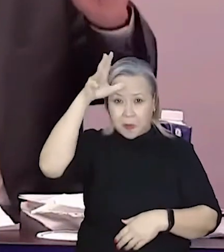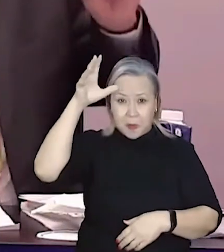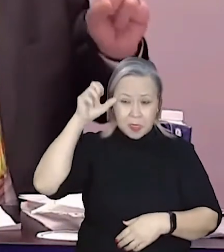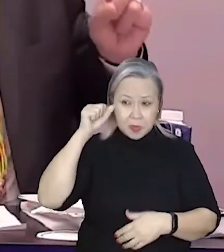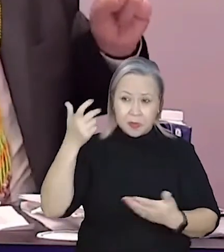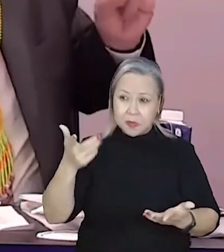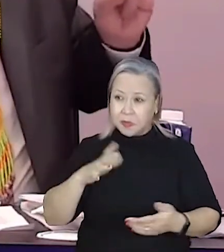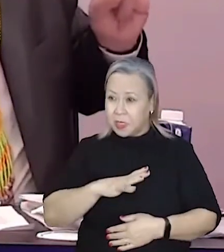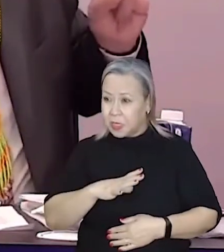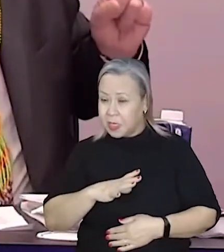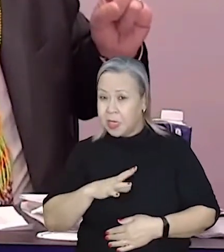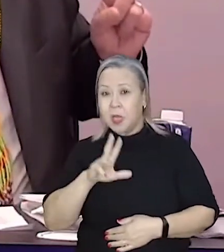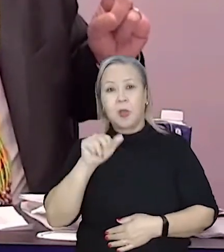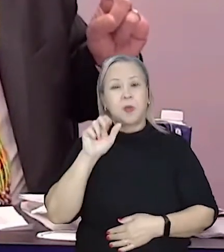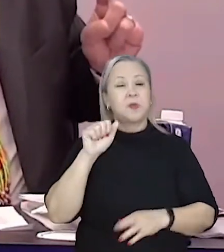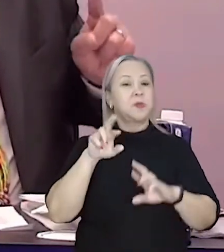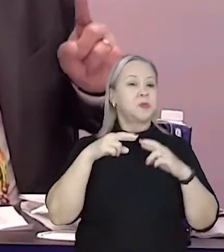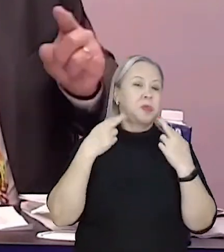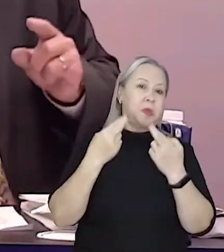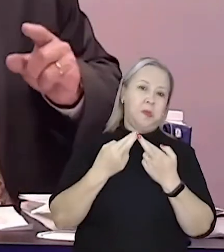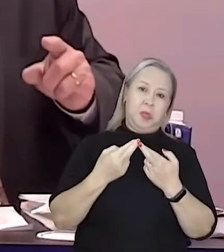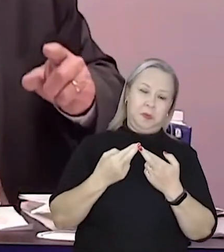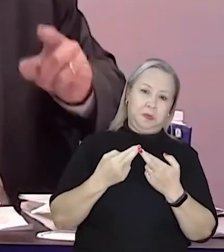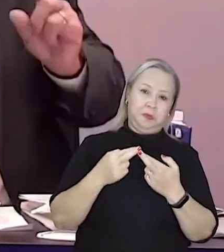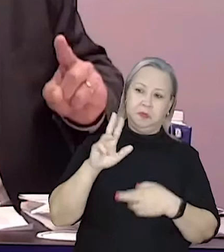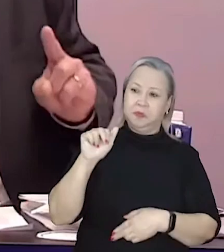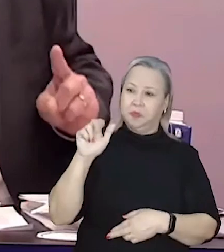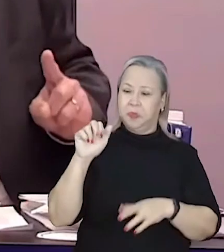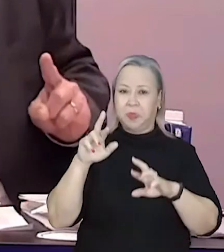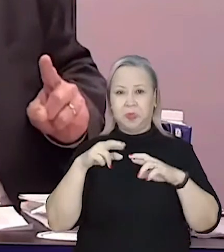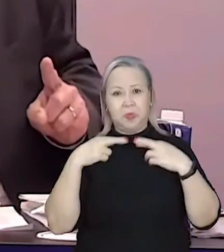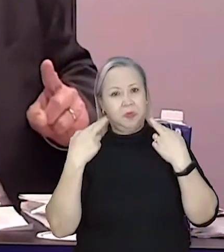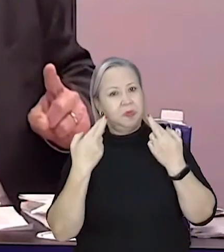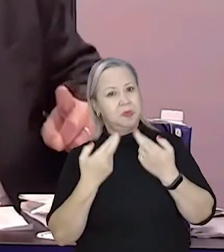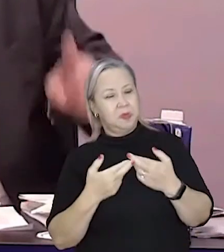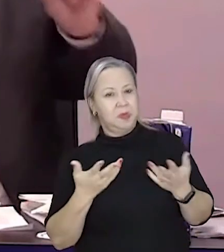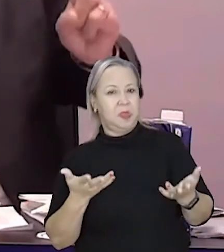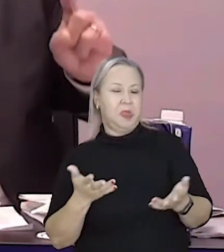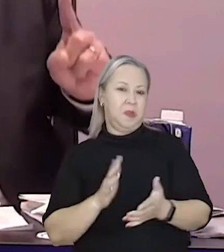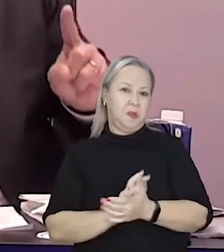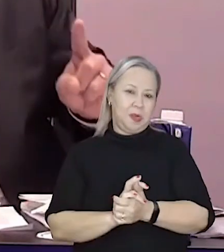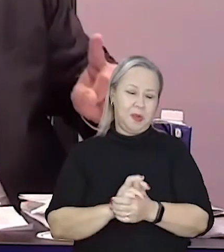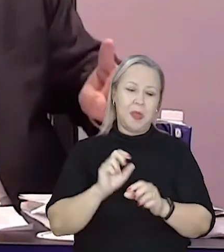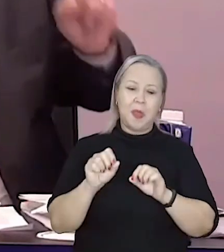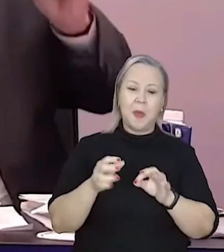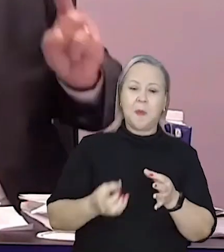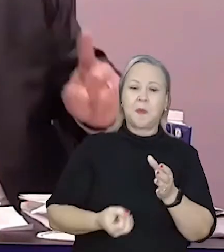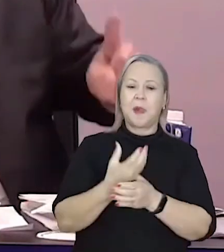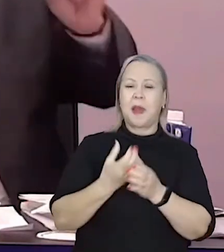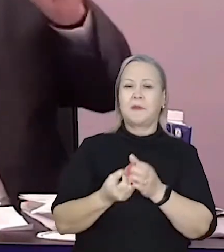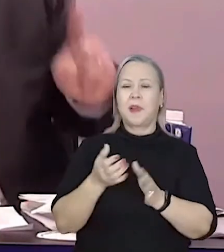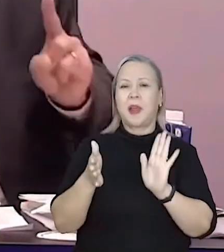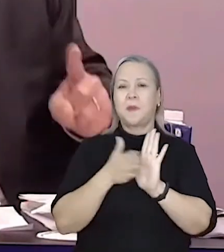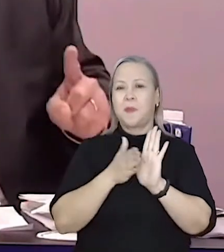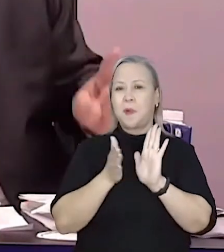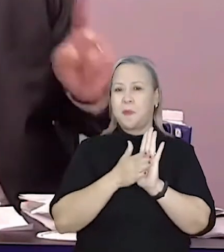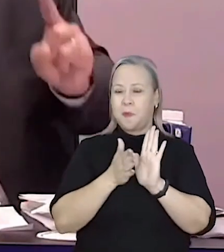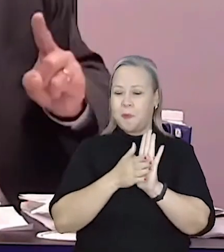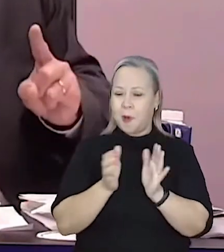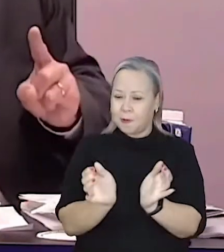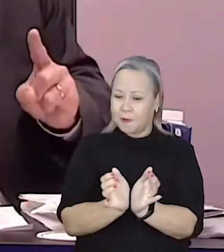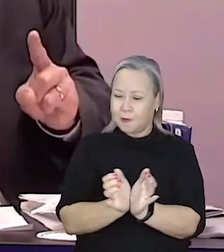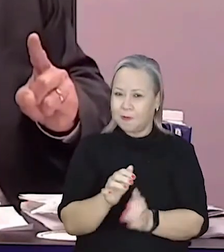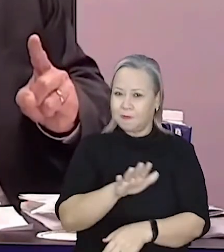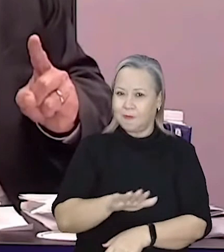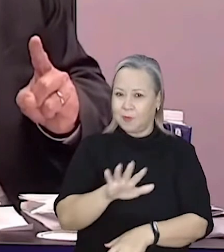fazem, mas nós nunca nos reunimos. Nós nunca nos reunimos para formular uma proposta conjunta ao